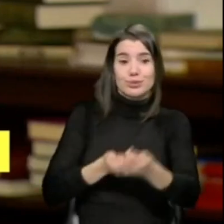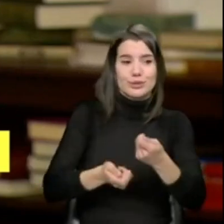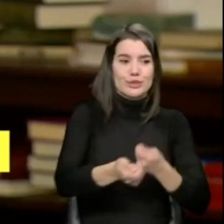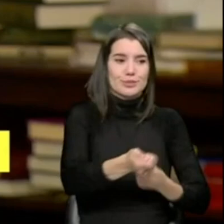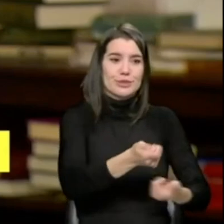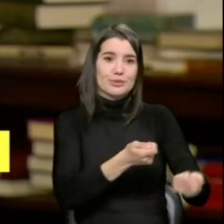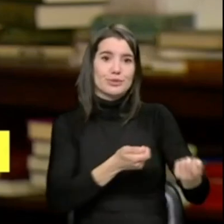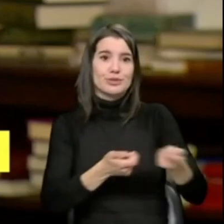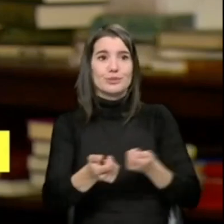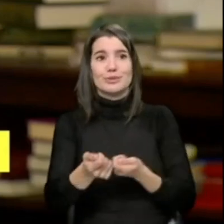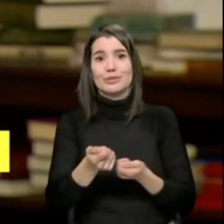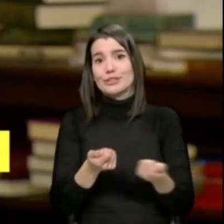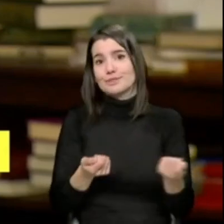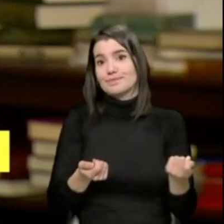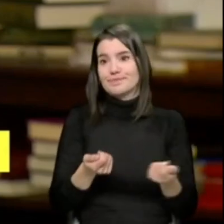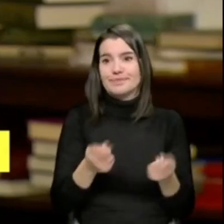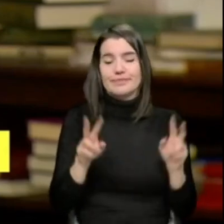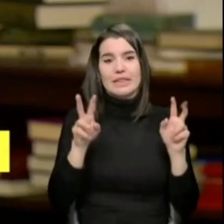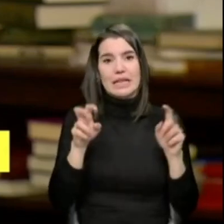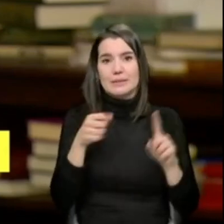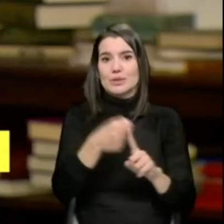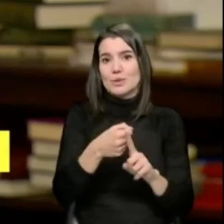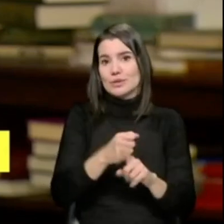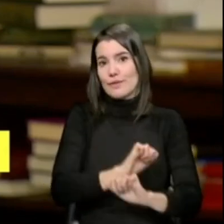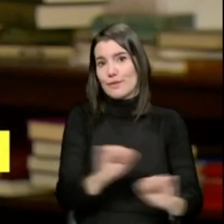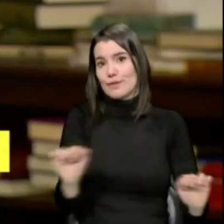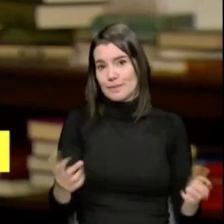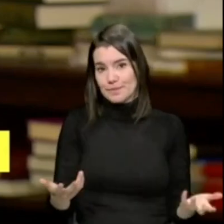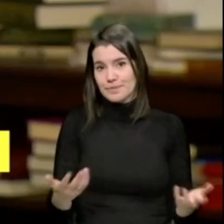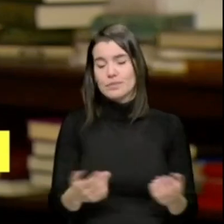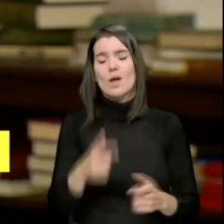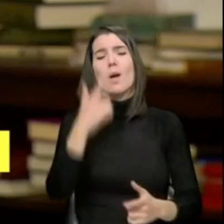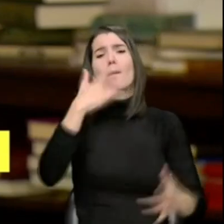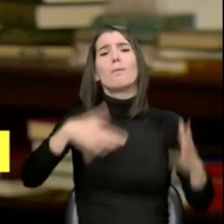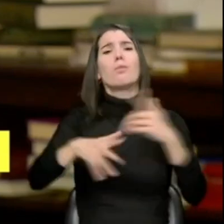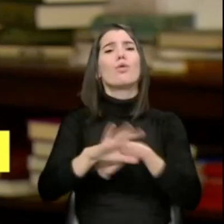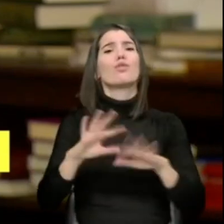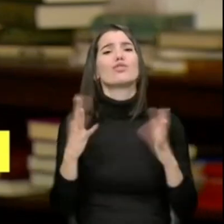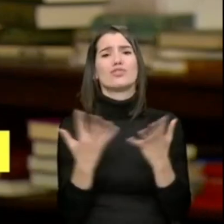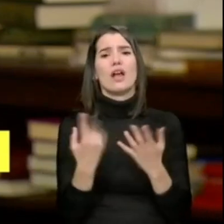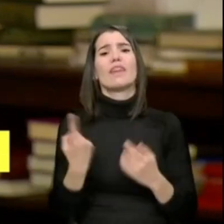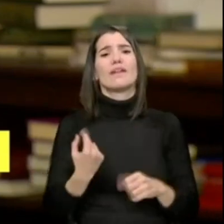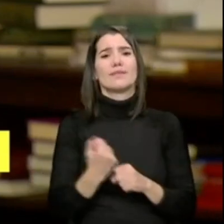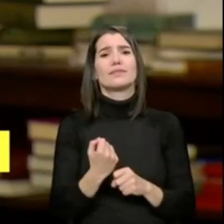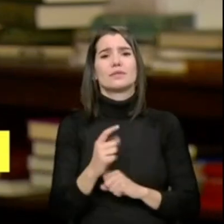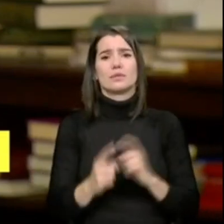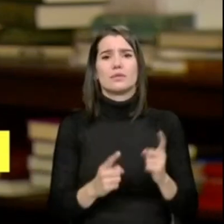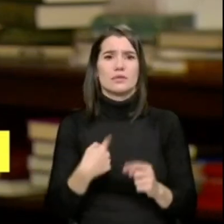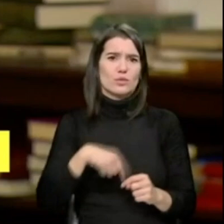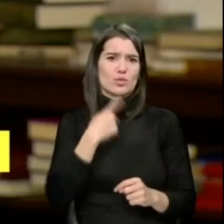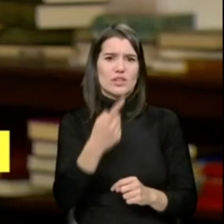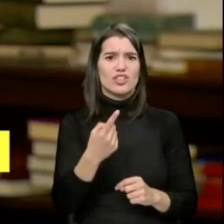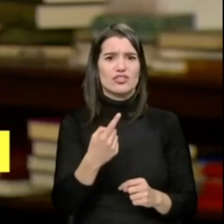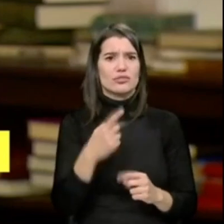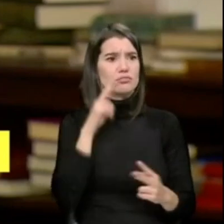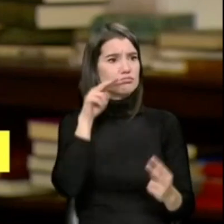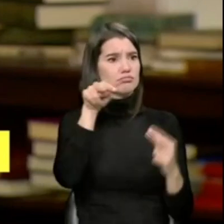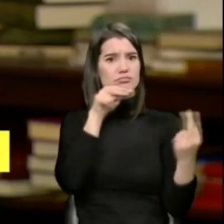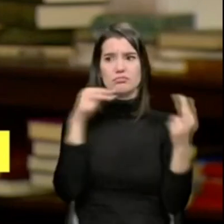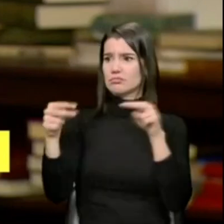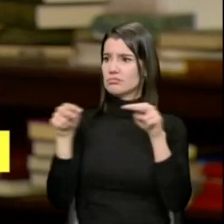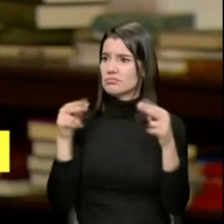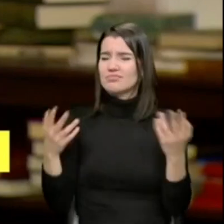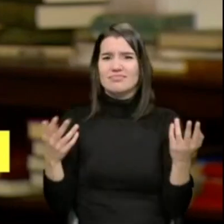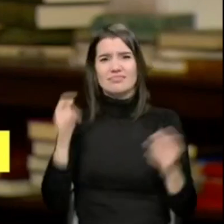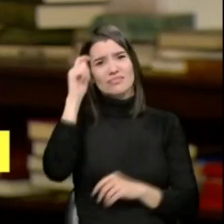e puxando as suas agendas. O que é que o povo em geral deve fazer? Eu acho que é aquilo que nós devemos dizer aqui. Nós temos que olhar uns para os outros e respeitar